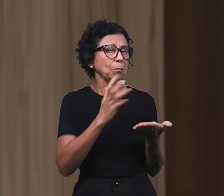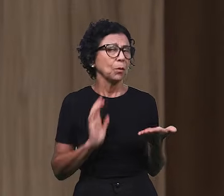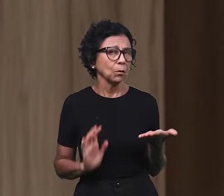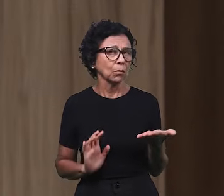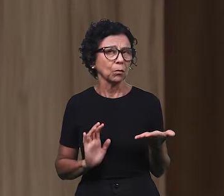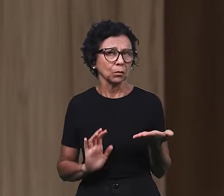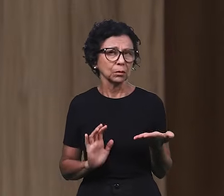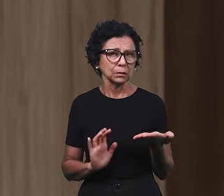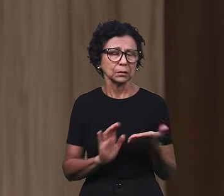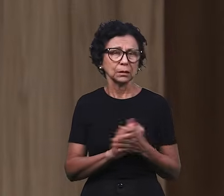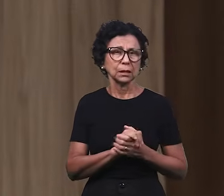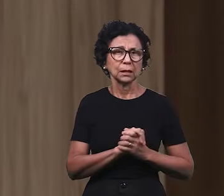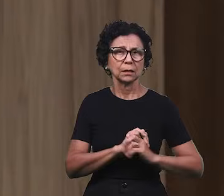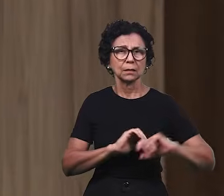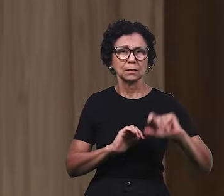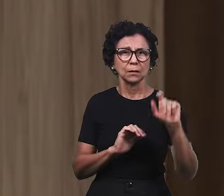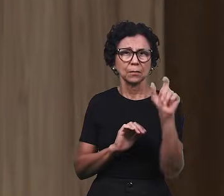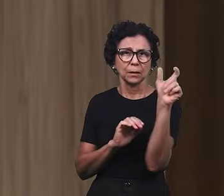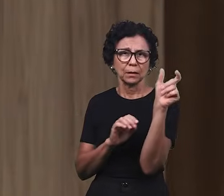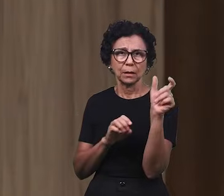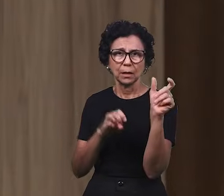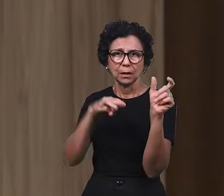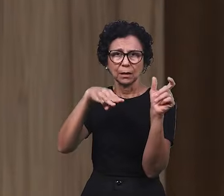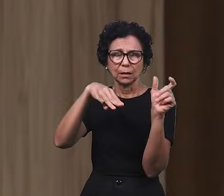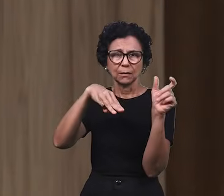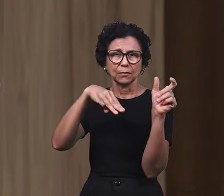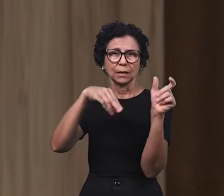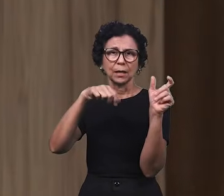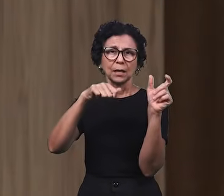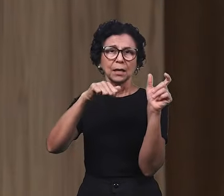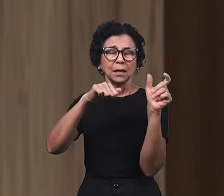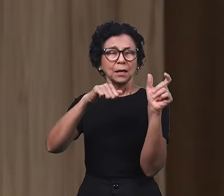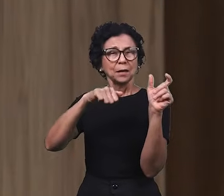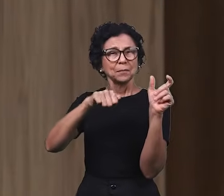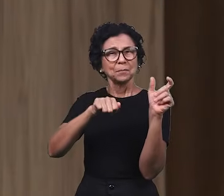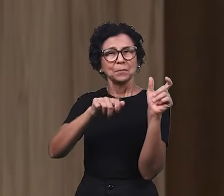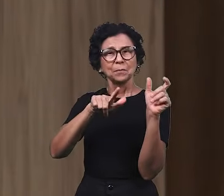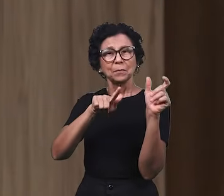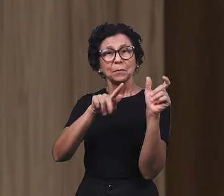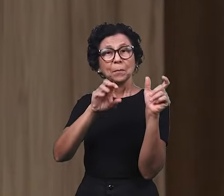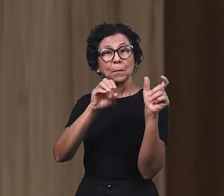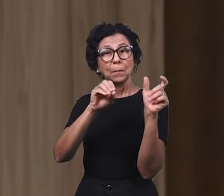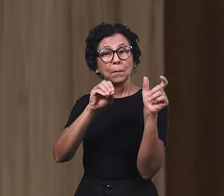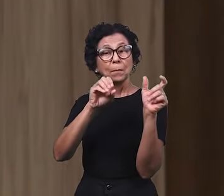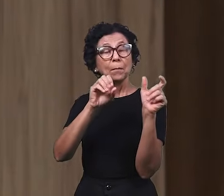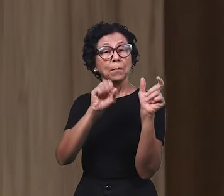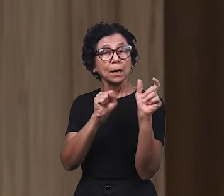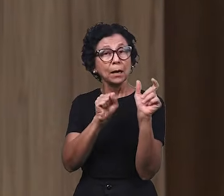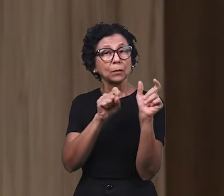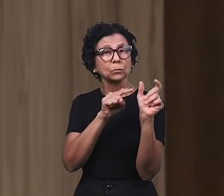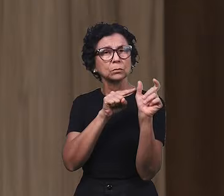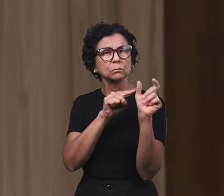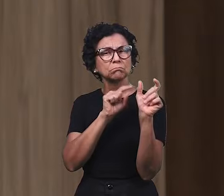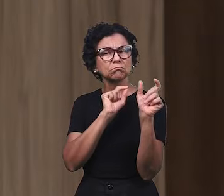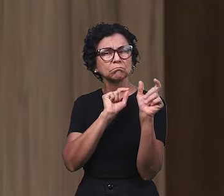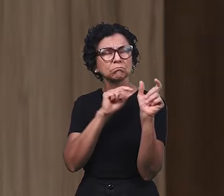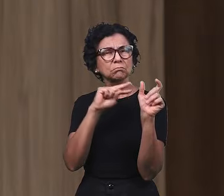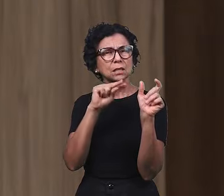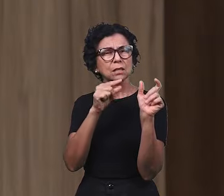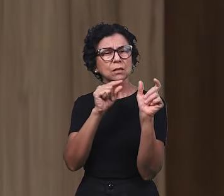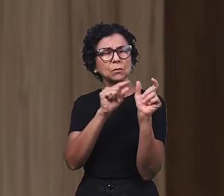dias esse termo ele ganhou uma conotação diferente, mas é um termo que